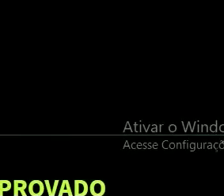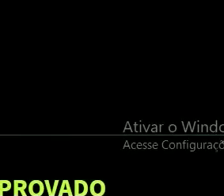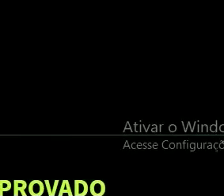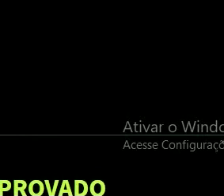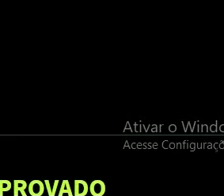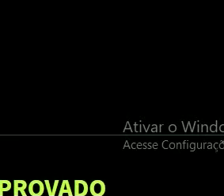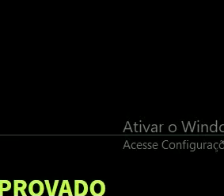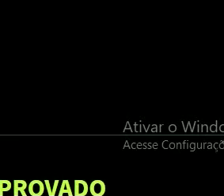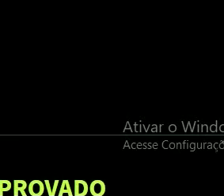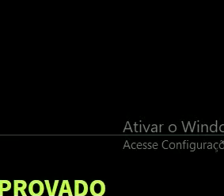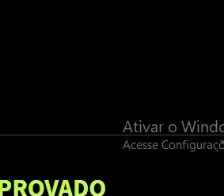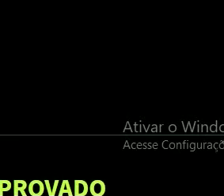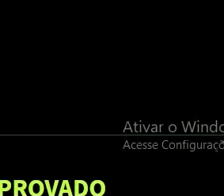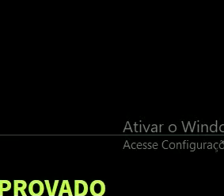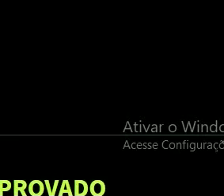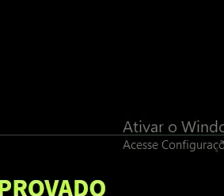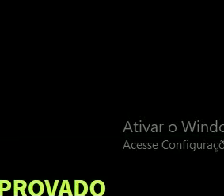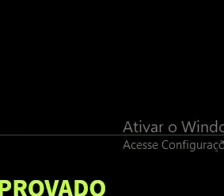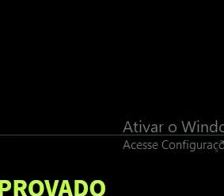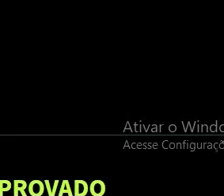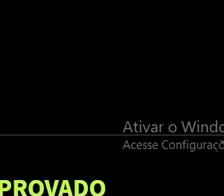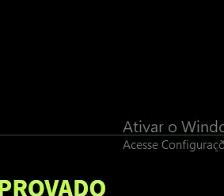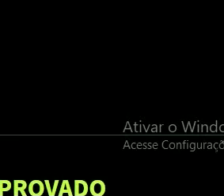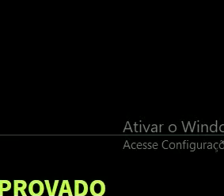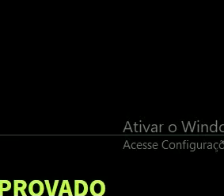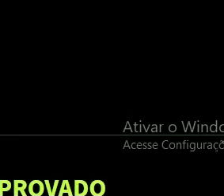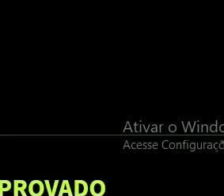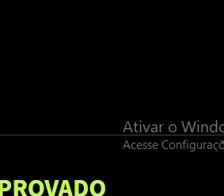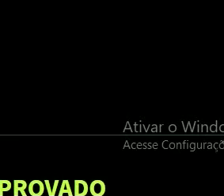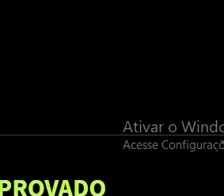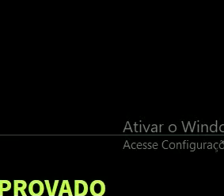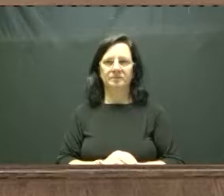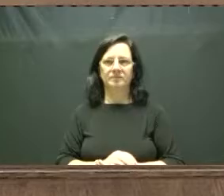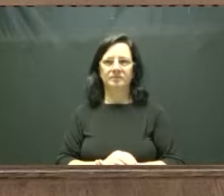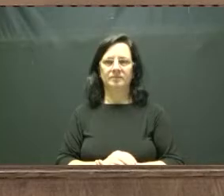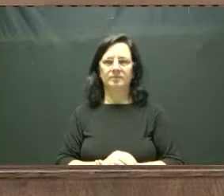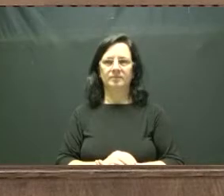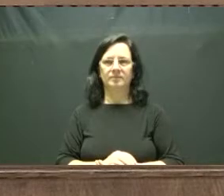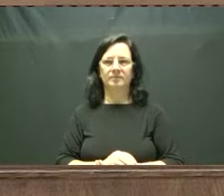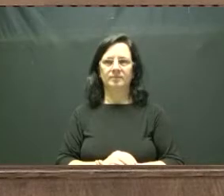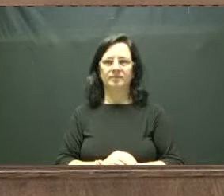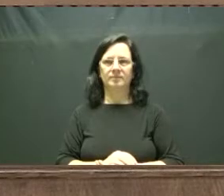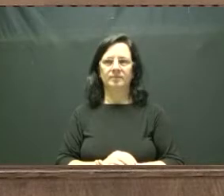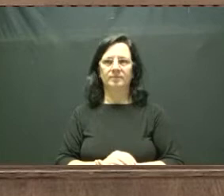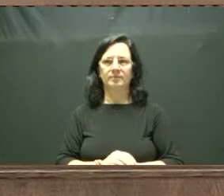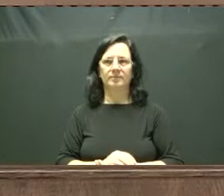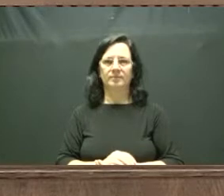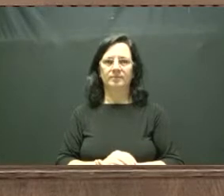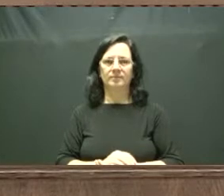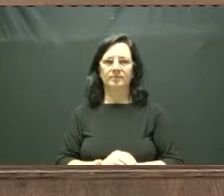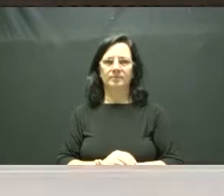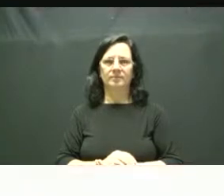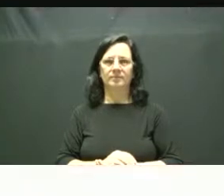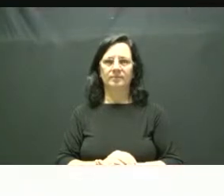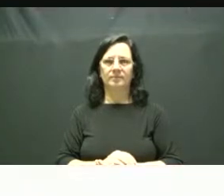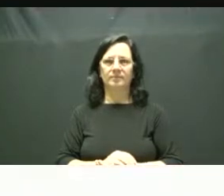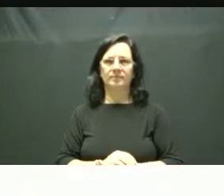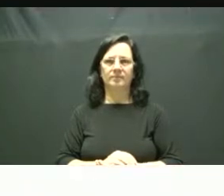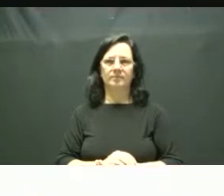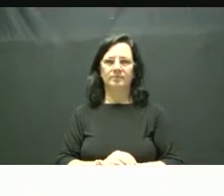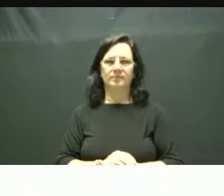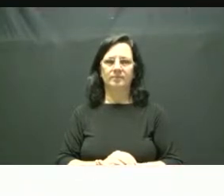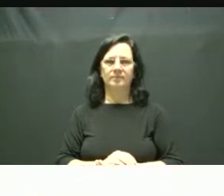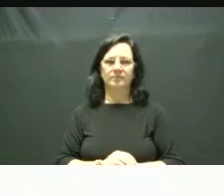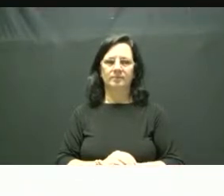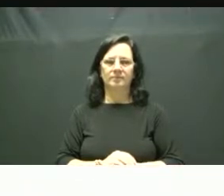46/2000 e 20 que autoriza a desafetação e alienação de terrenos na região do jardim casqueiro